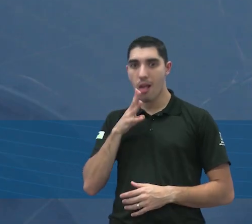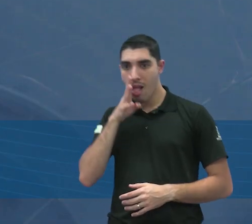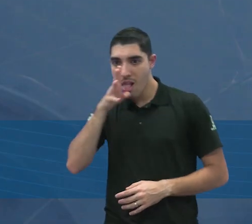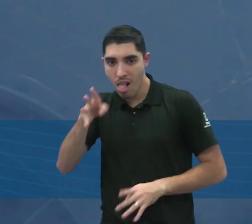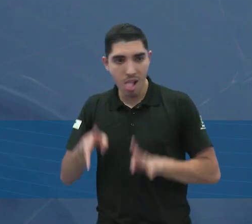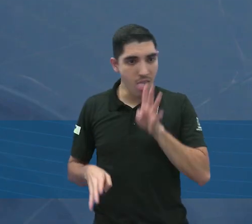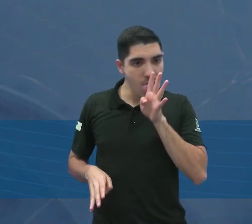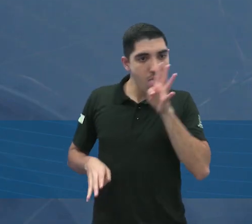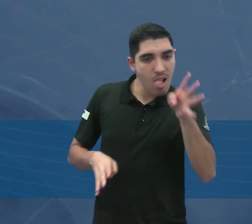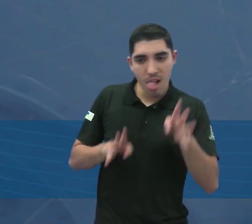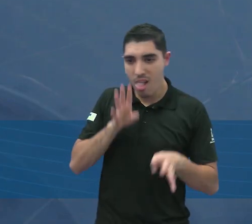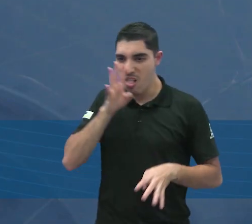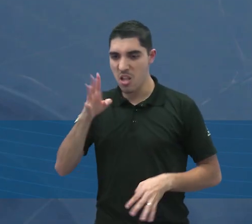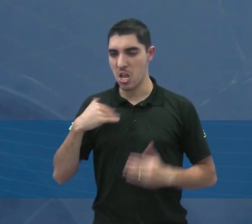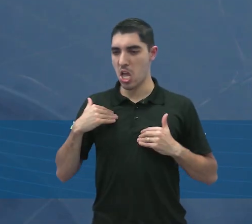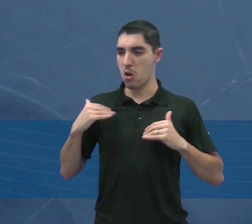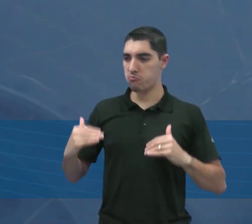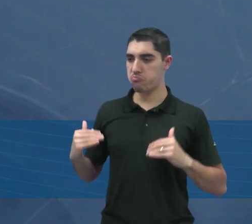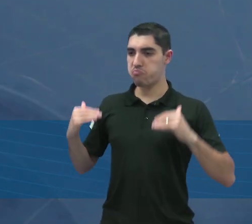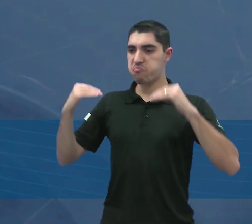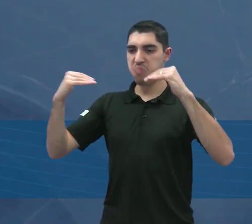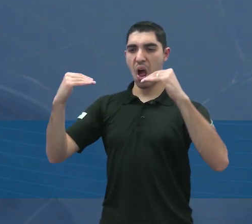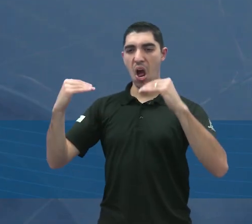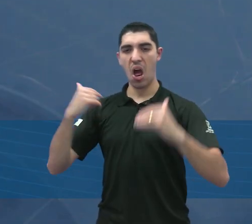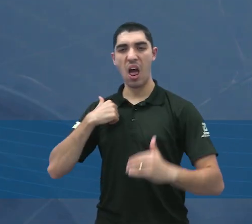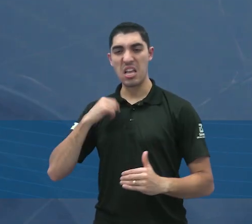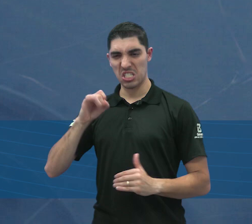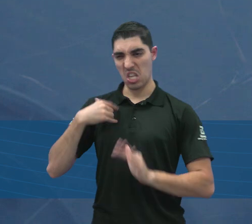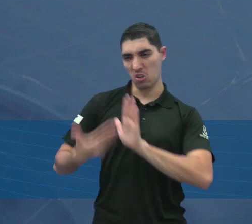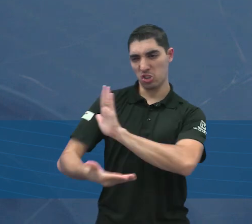determinados setores.